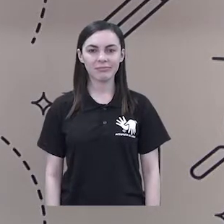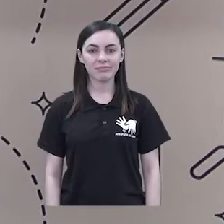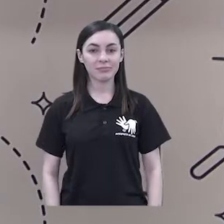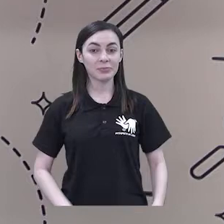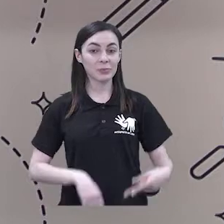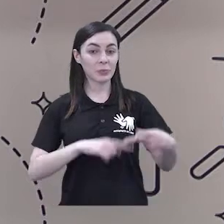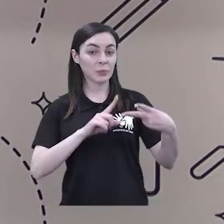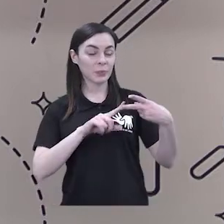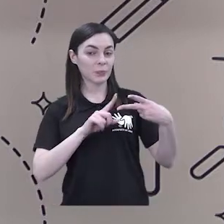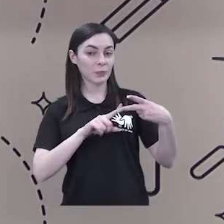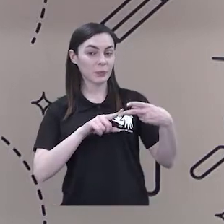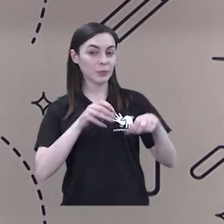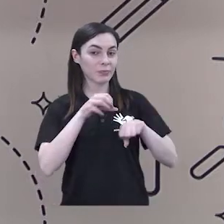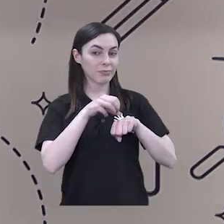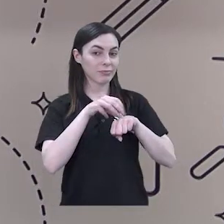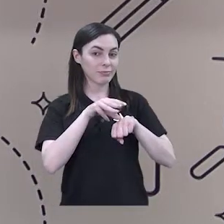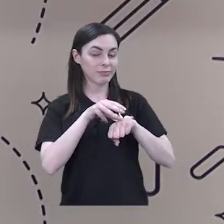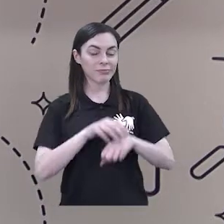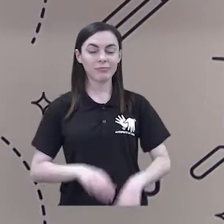Vamos para a próxima pista.